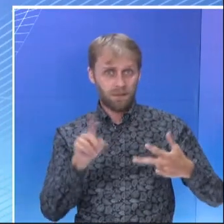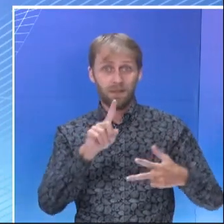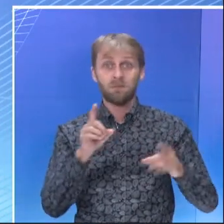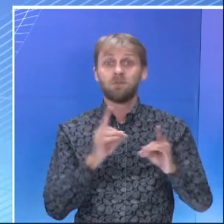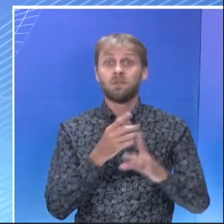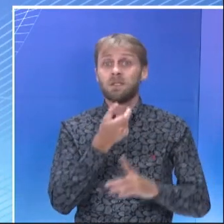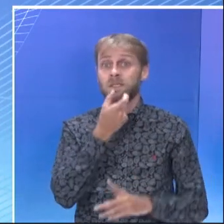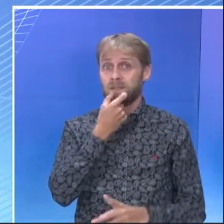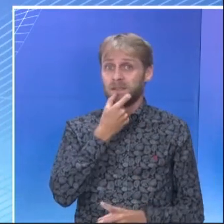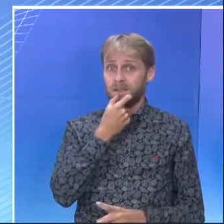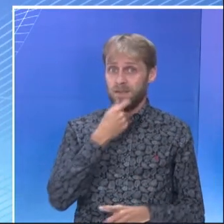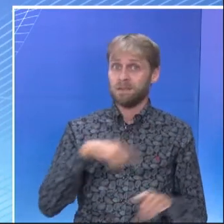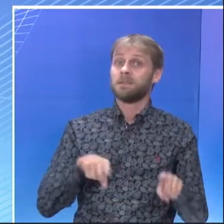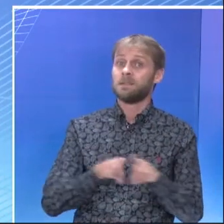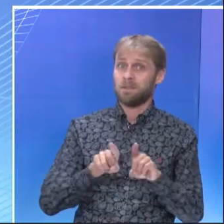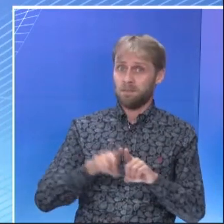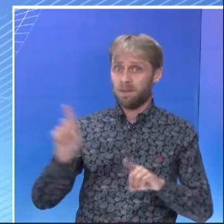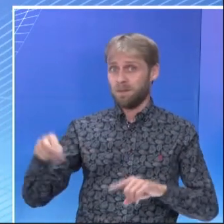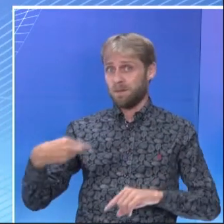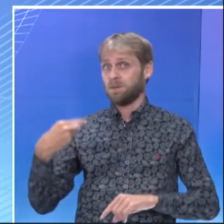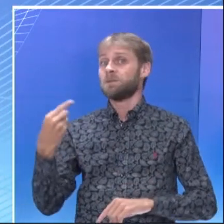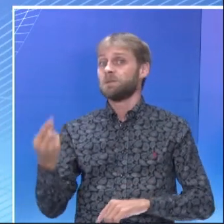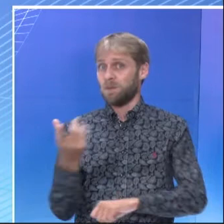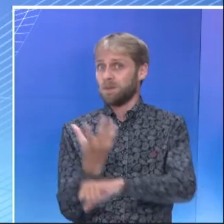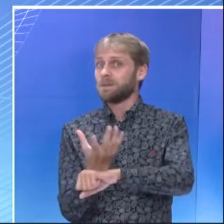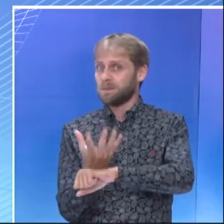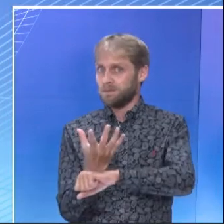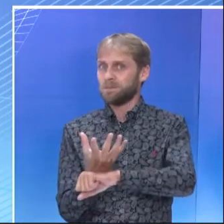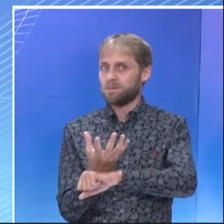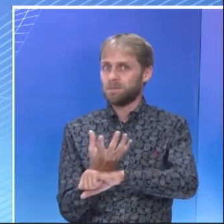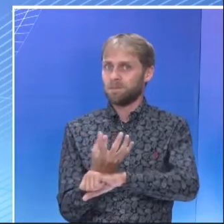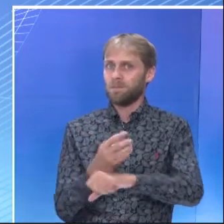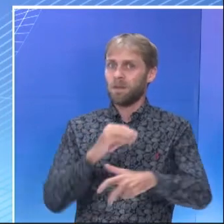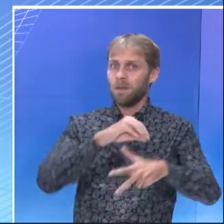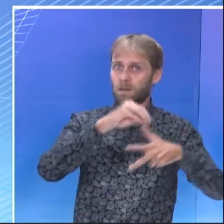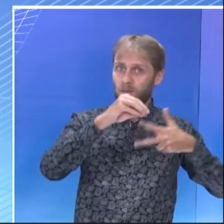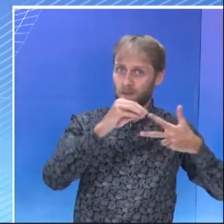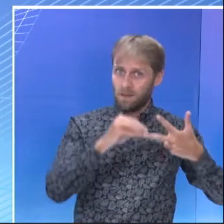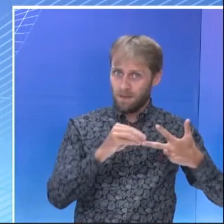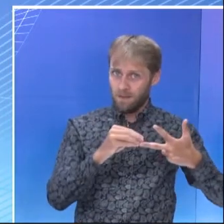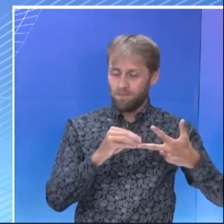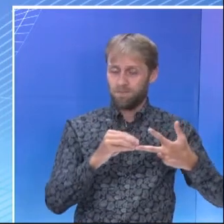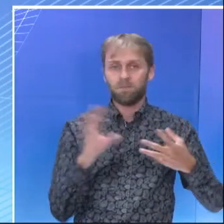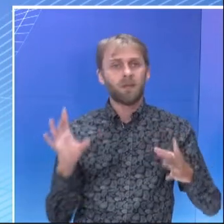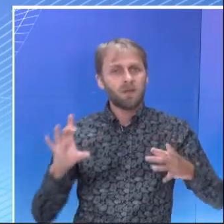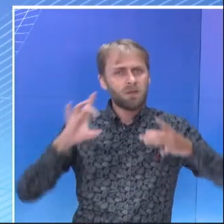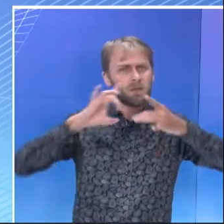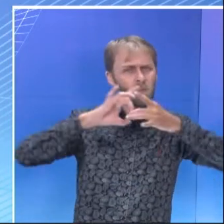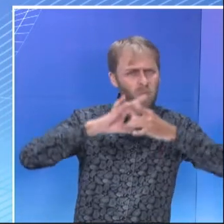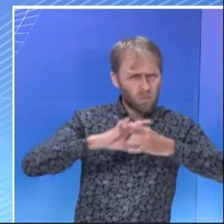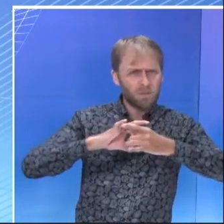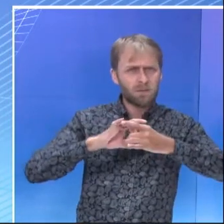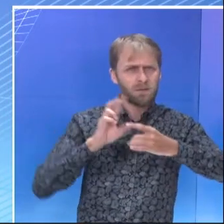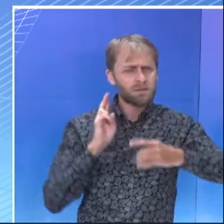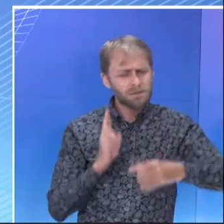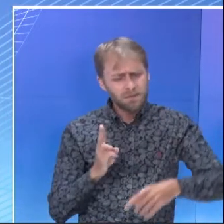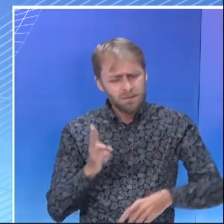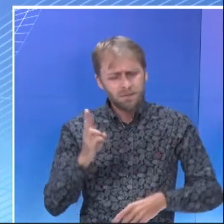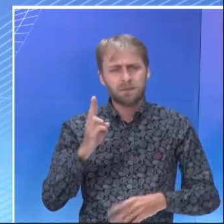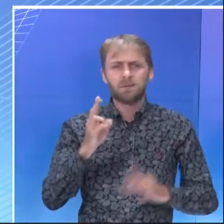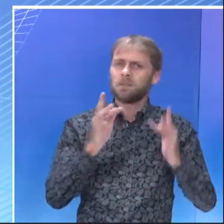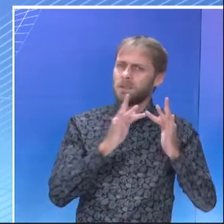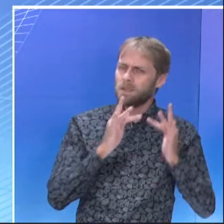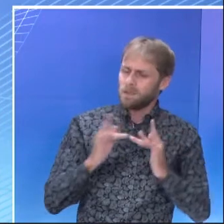inglesa, mas também nos outros componentes. Porque o Enem, ele é muito contextualizado. Então, ele está sempre